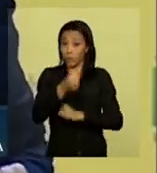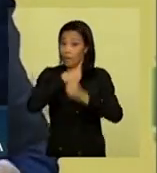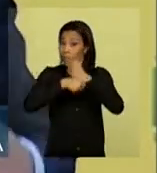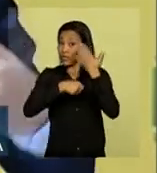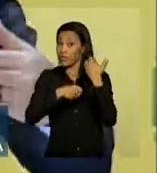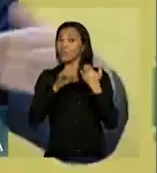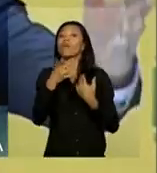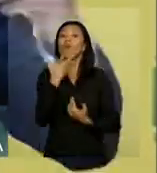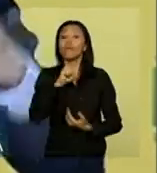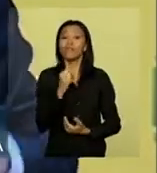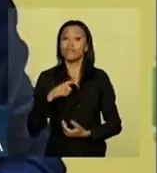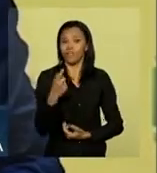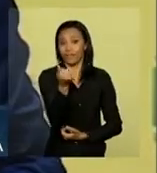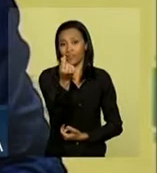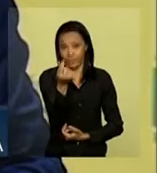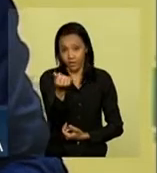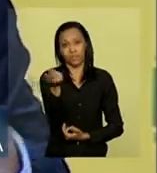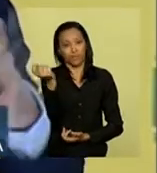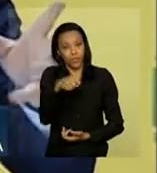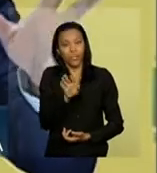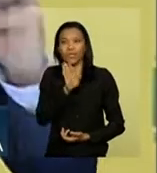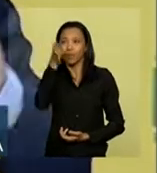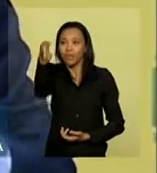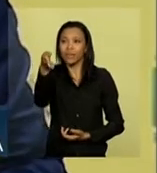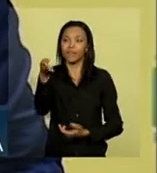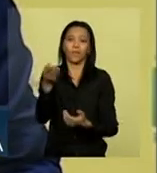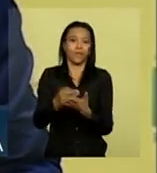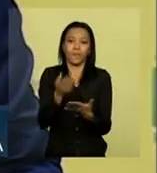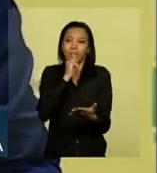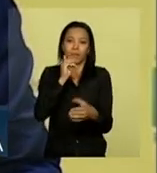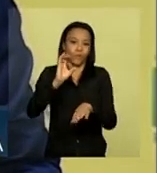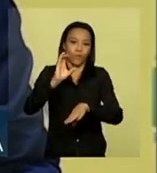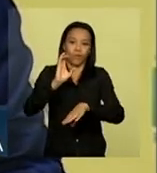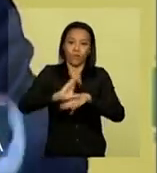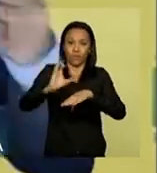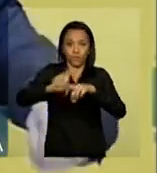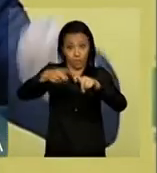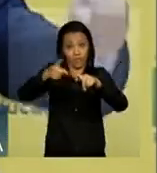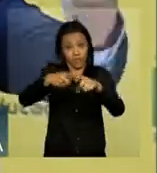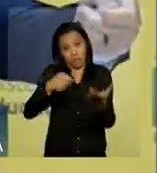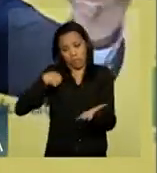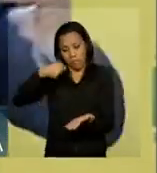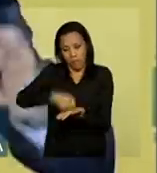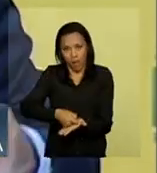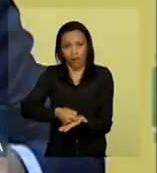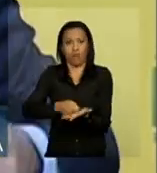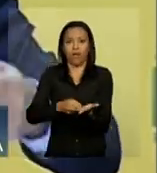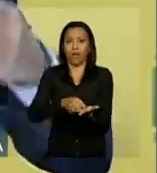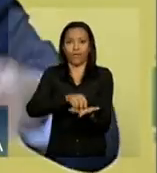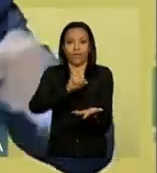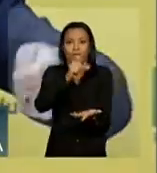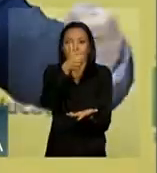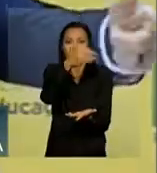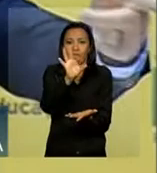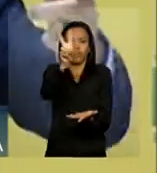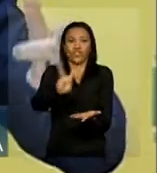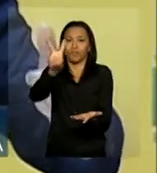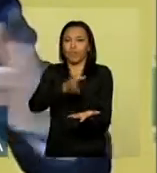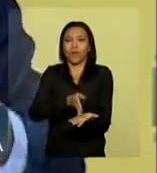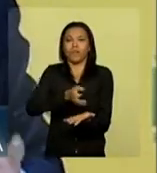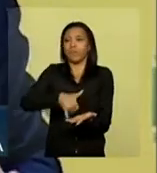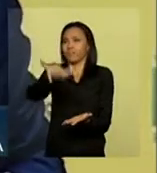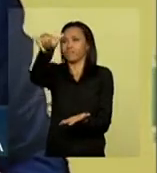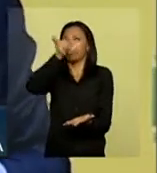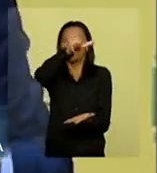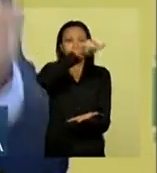só quem tinha dinheiro fazia 10 vestibulares por exemplo a disputar a vaga em medicina que é muito concorrente pagava 10 vestibulares pegava o avião